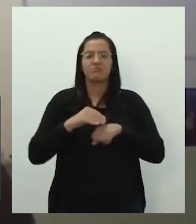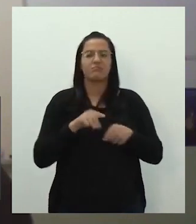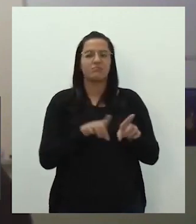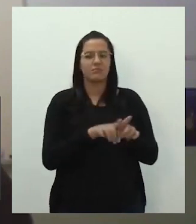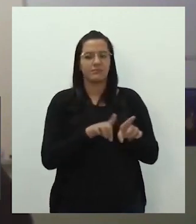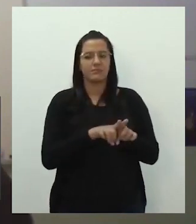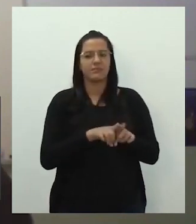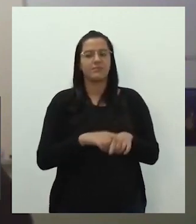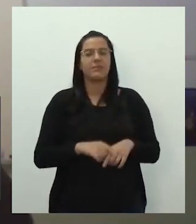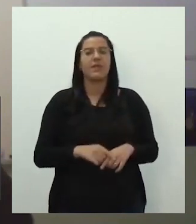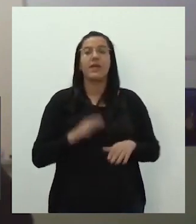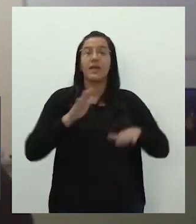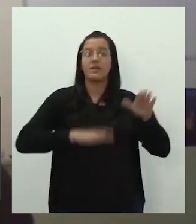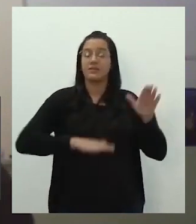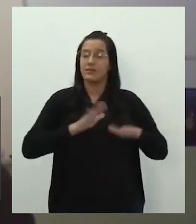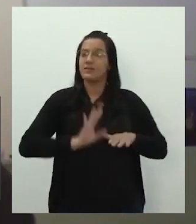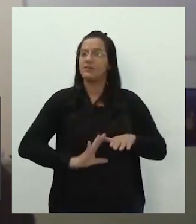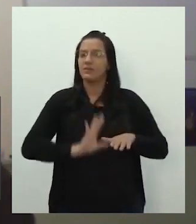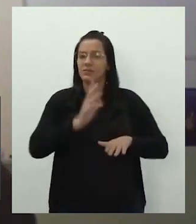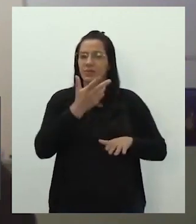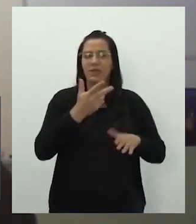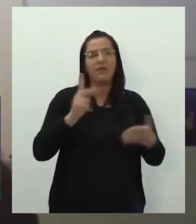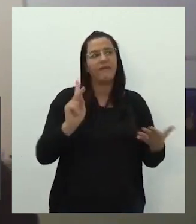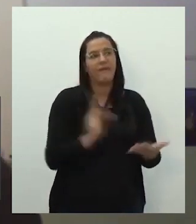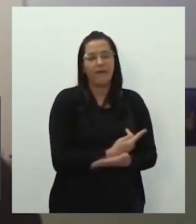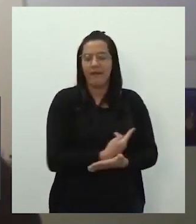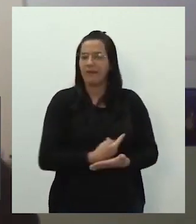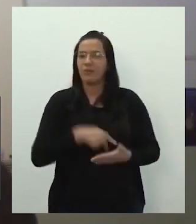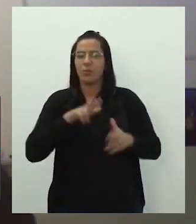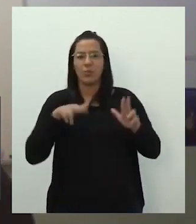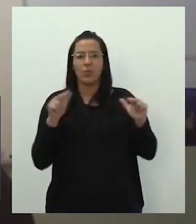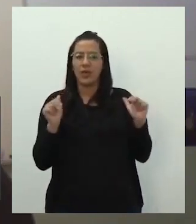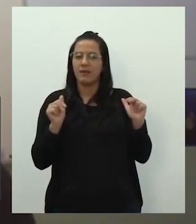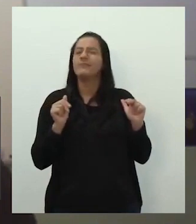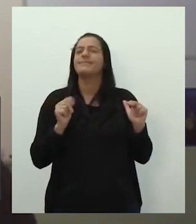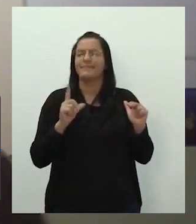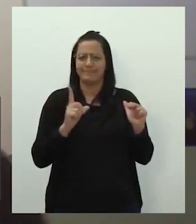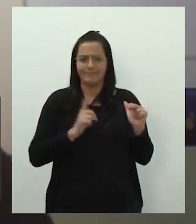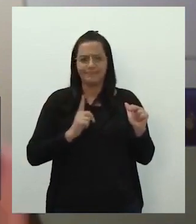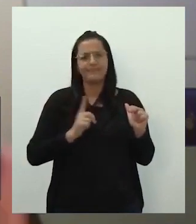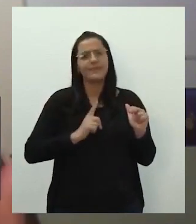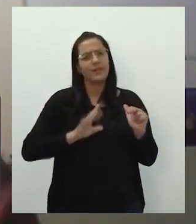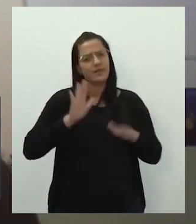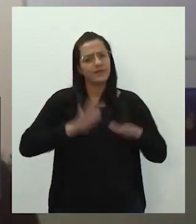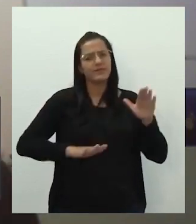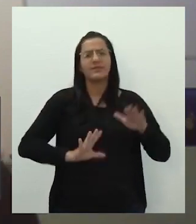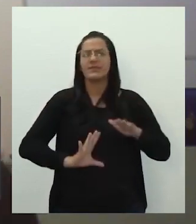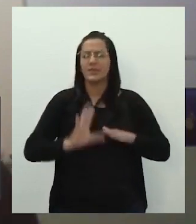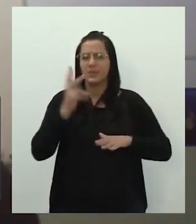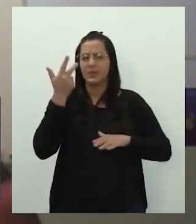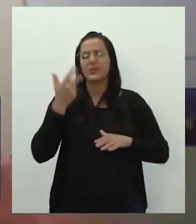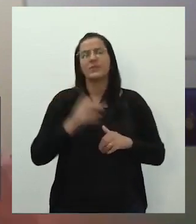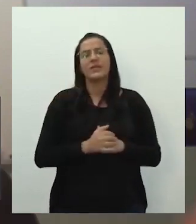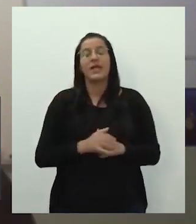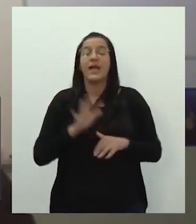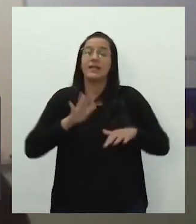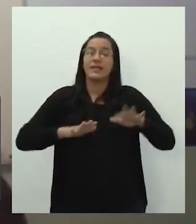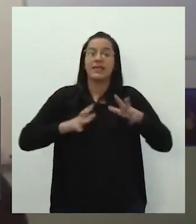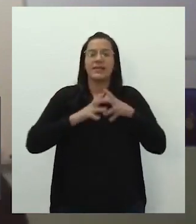Minimiza chances de erro, mas não quer dizer que não vai ter erro, né? Pode acontecer. Gente, até grandes produções